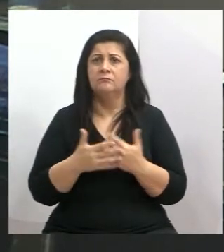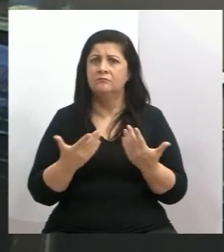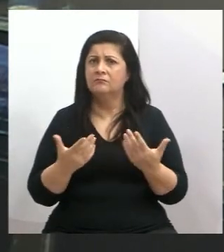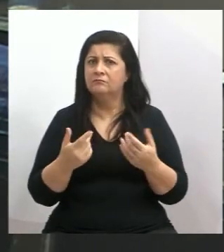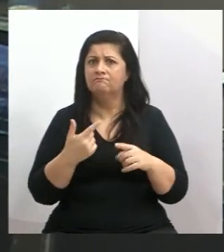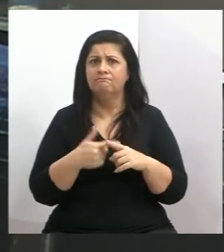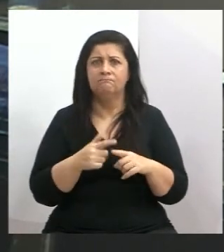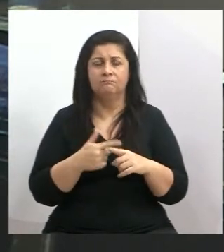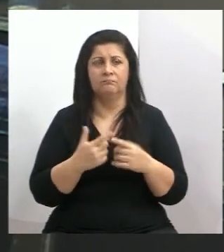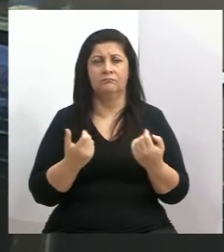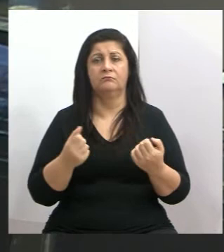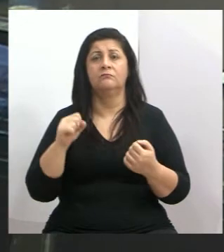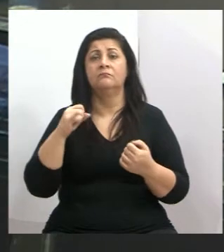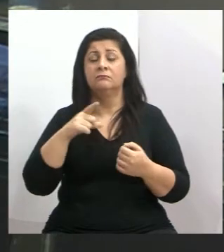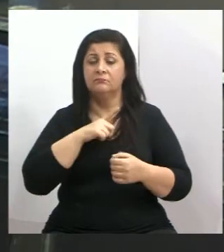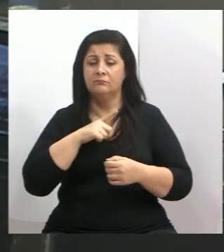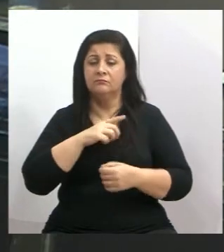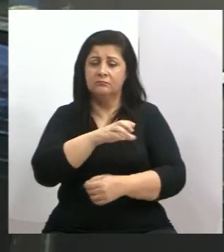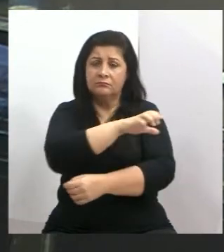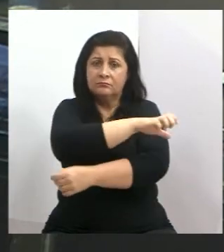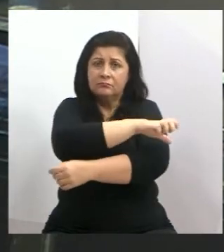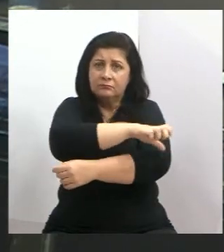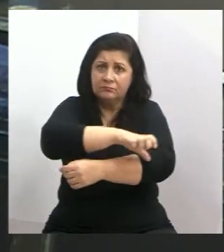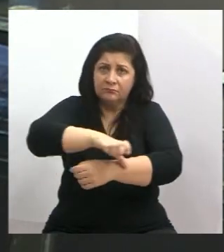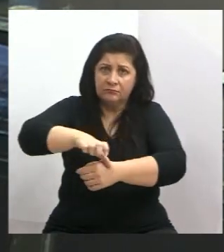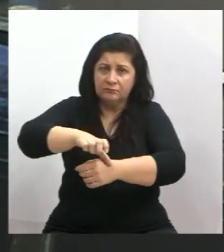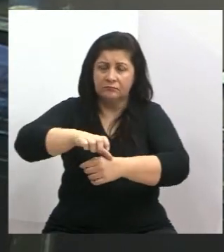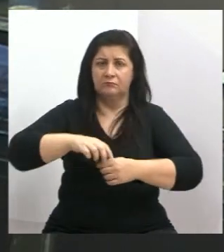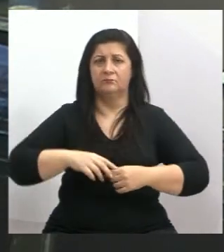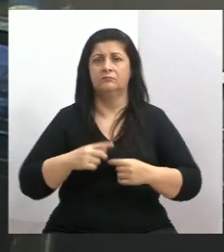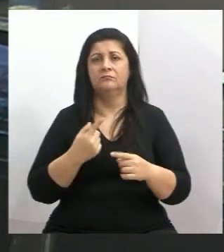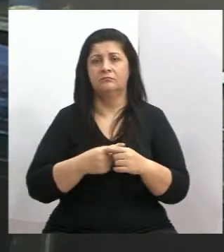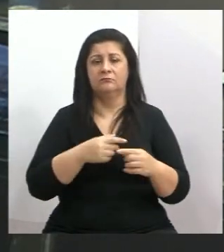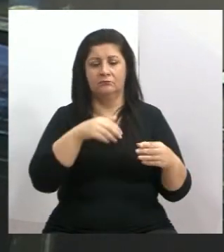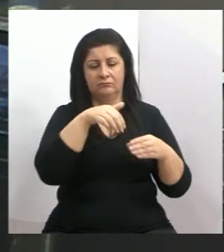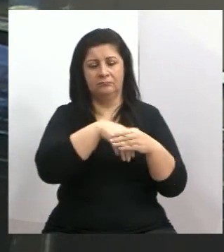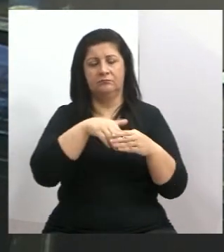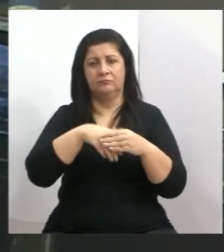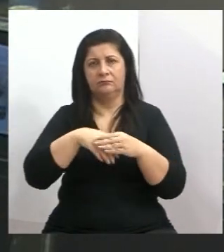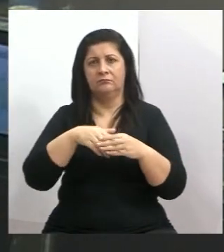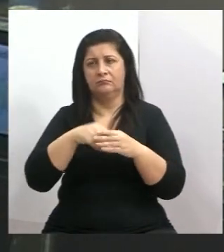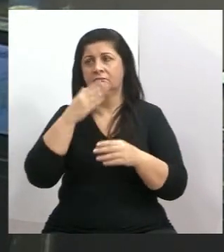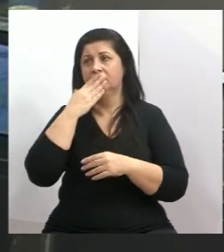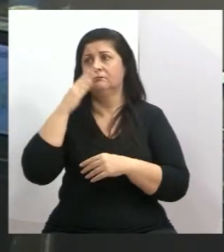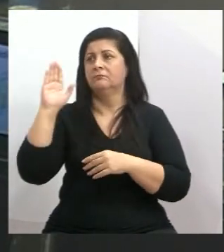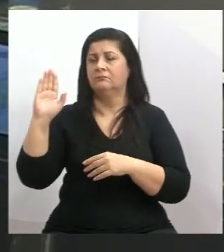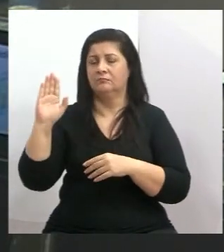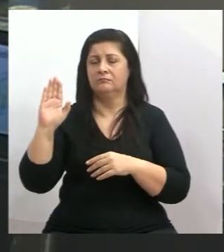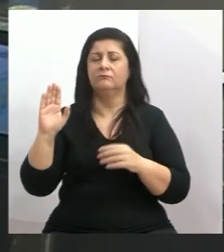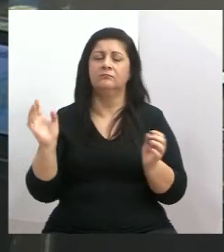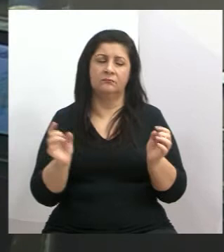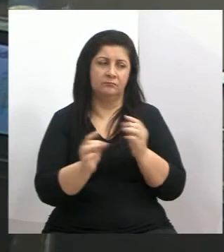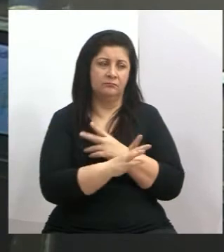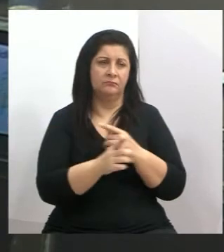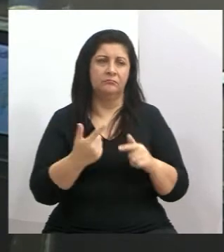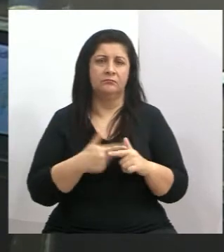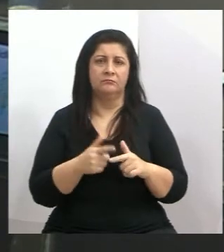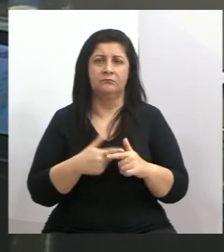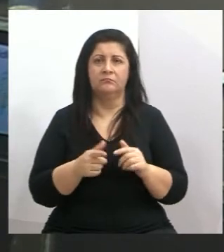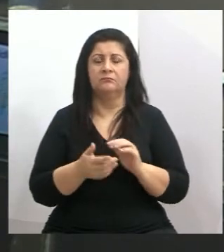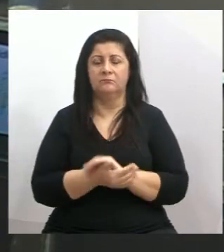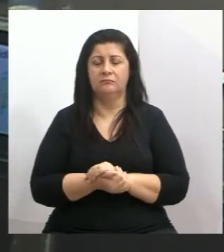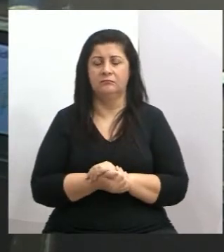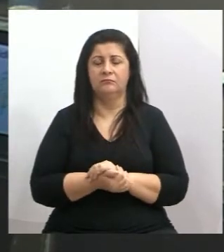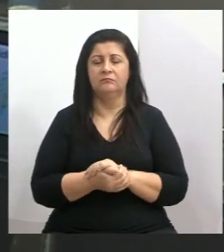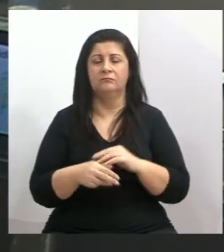se vai receber a pavimentação e quando porque no período eleitoral foi citado que a gente ia solucionar esse problema então